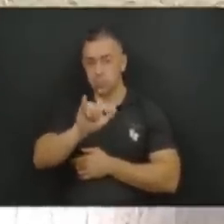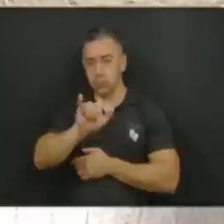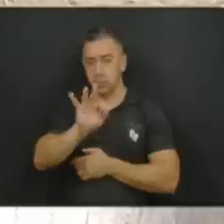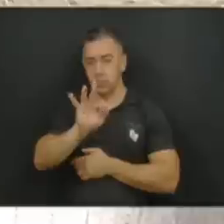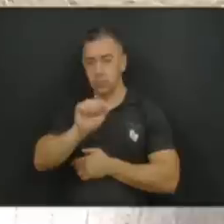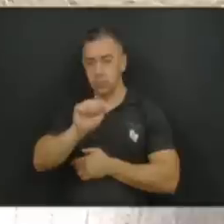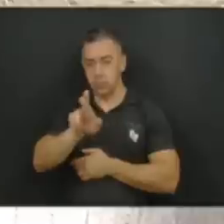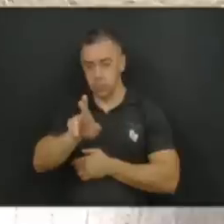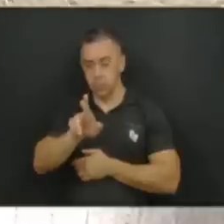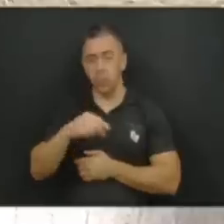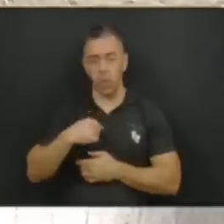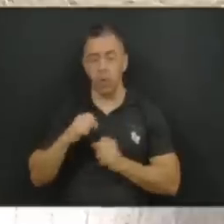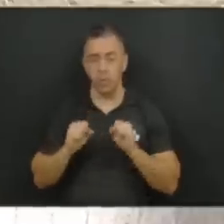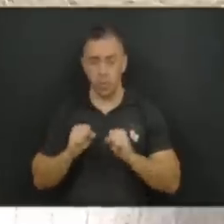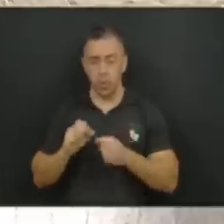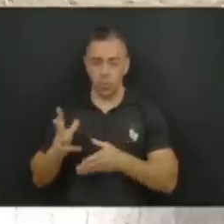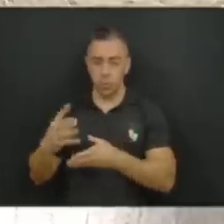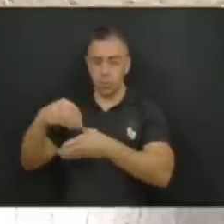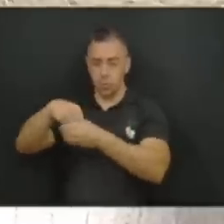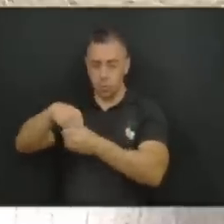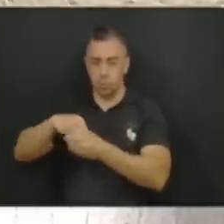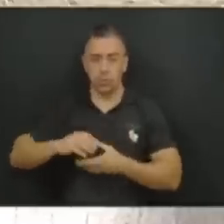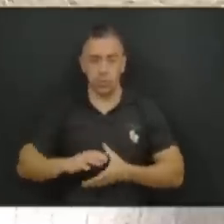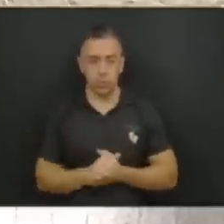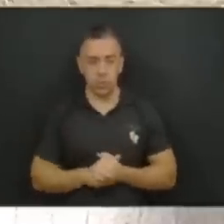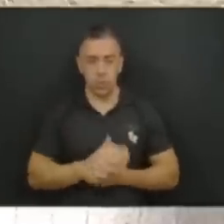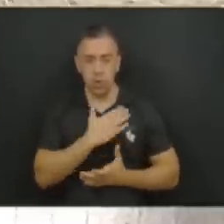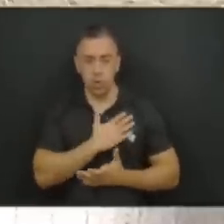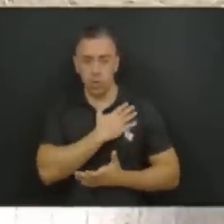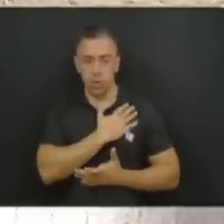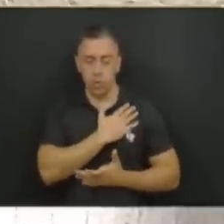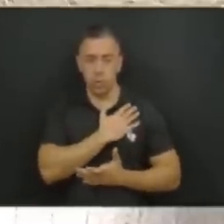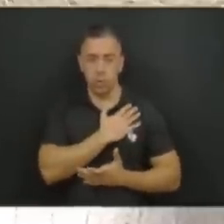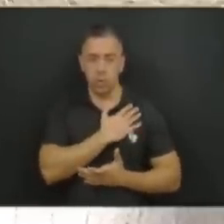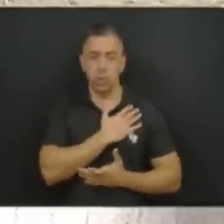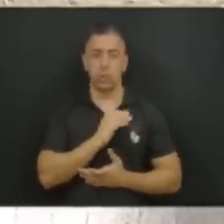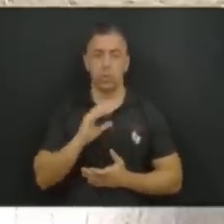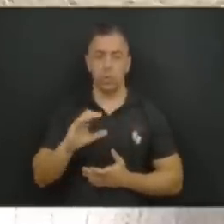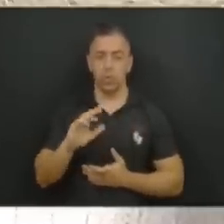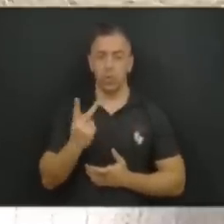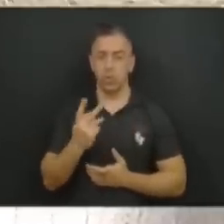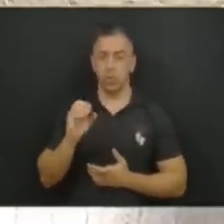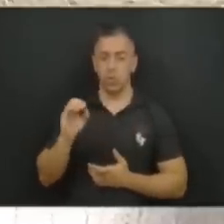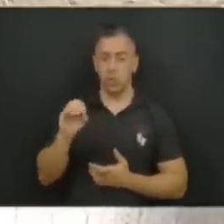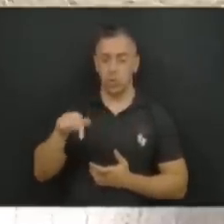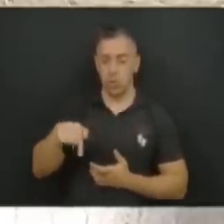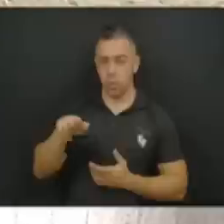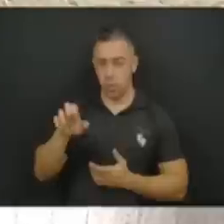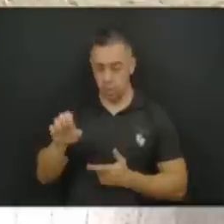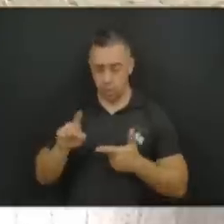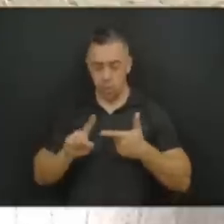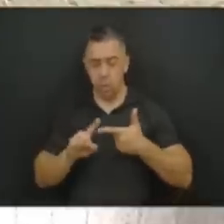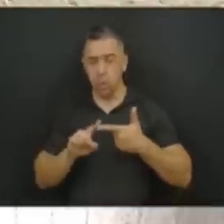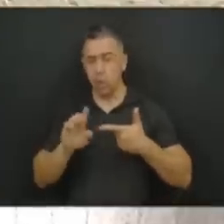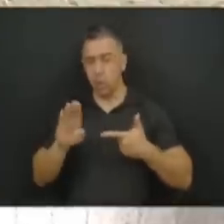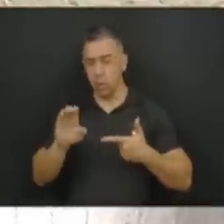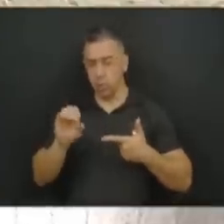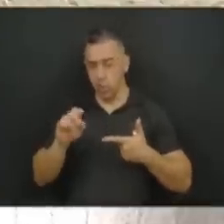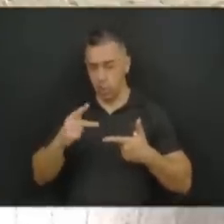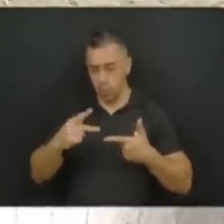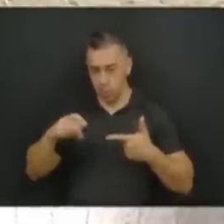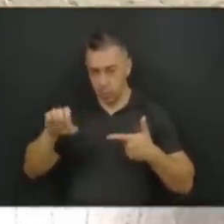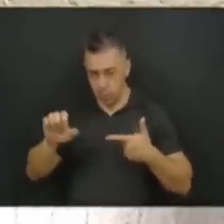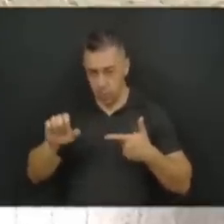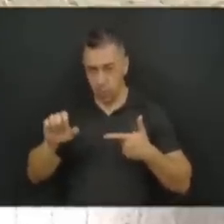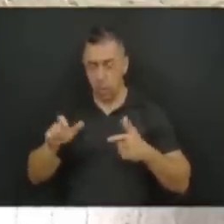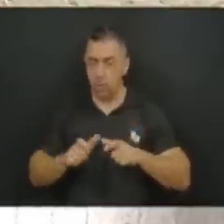eu posso me incluir nesse especialista eu fui subcomandante do choque do Paraná e foi comandante do BOPE Então as